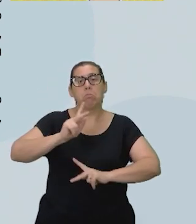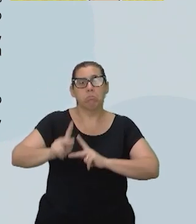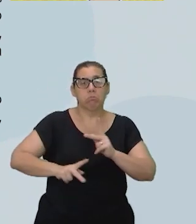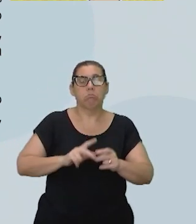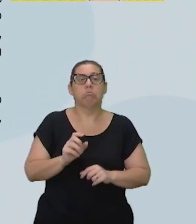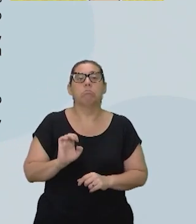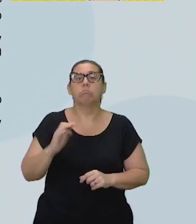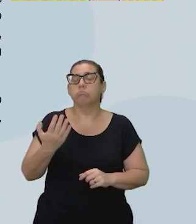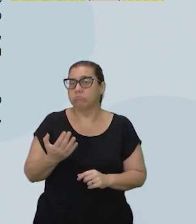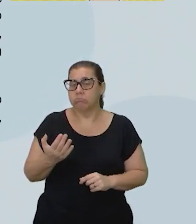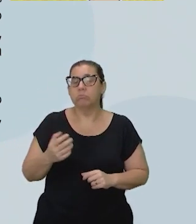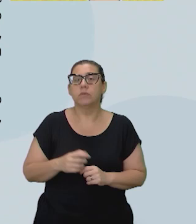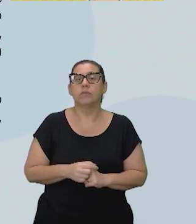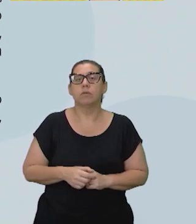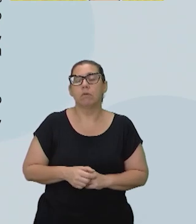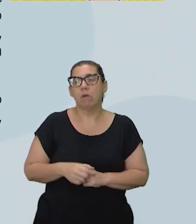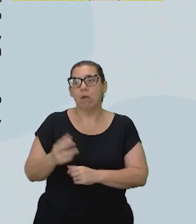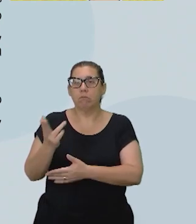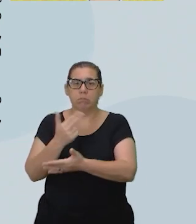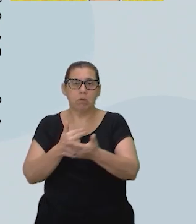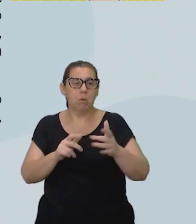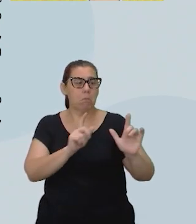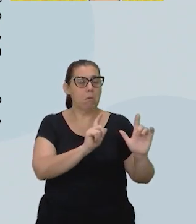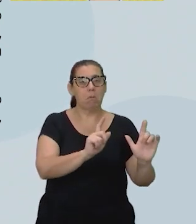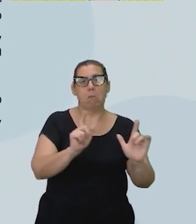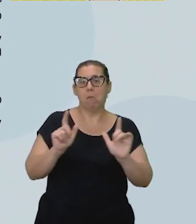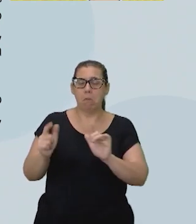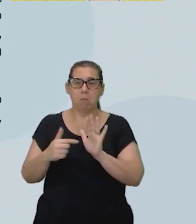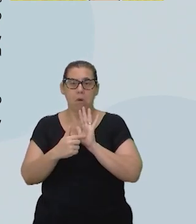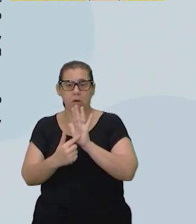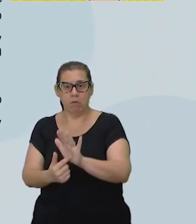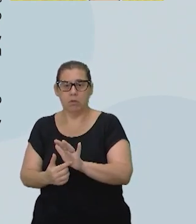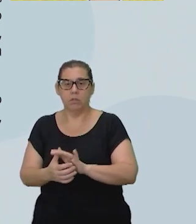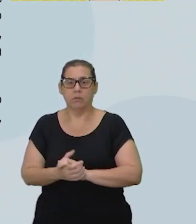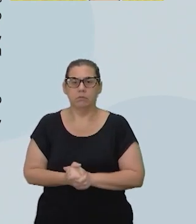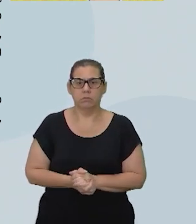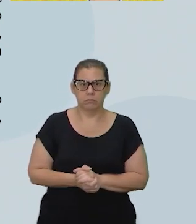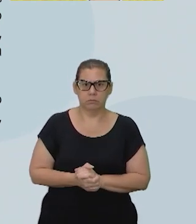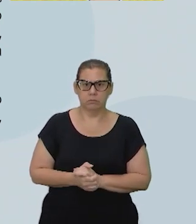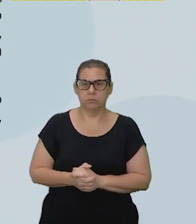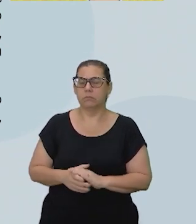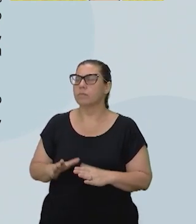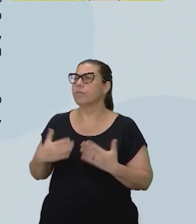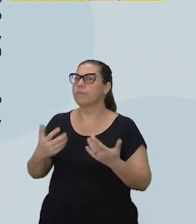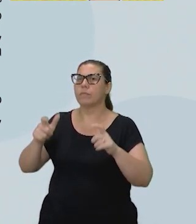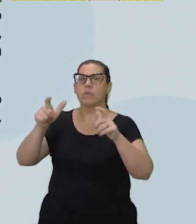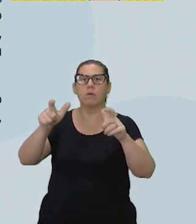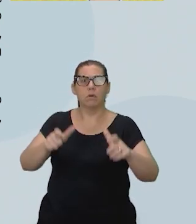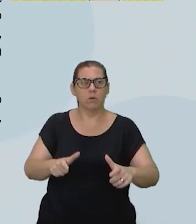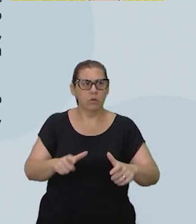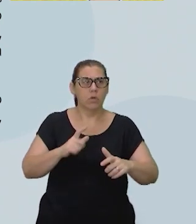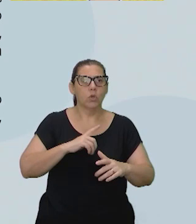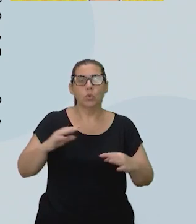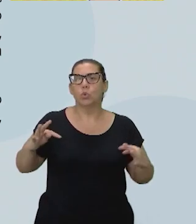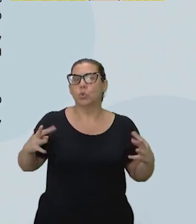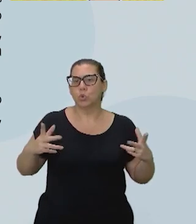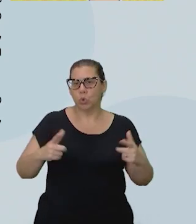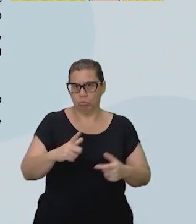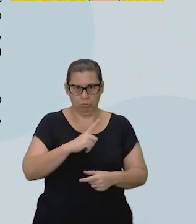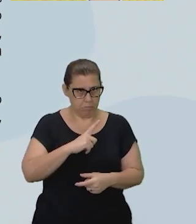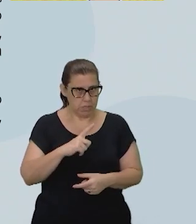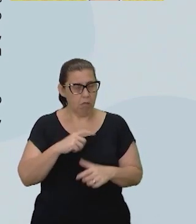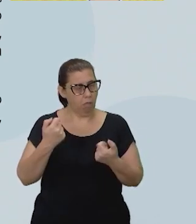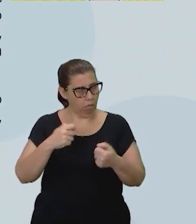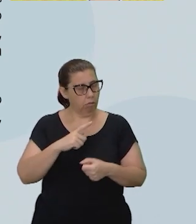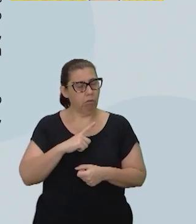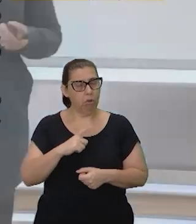à categoria de arte decorativa para descambar no viés piegas da mera repetição, em um lugar em que todos têm que ter. Ou